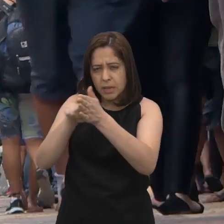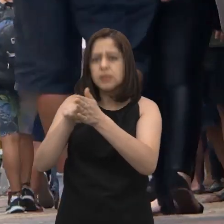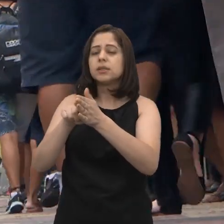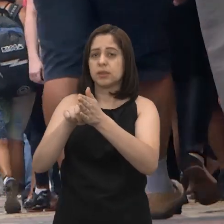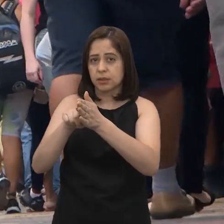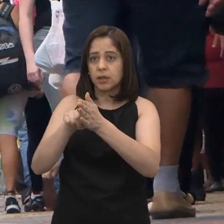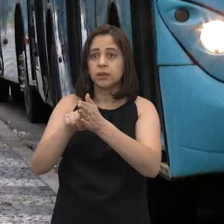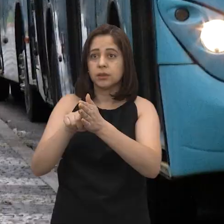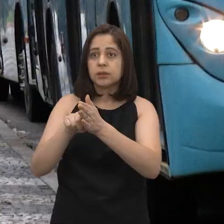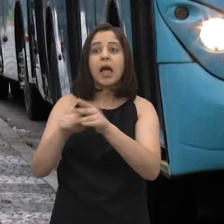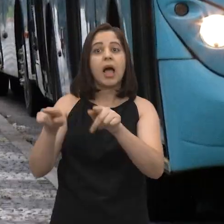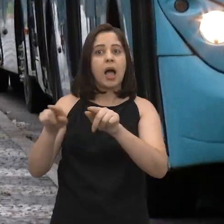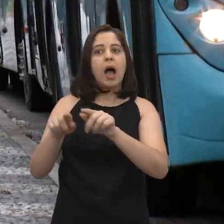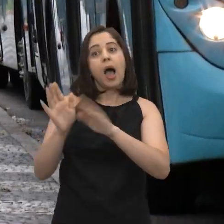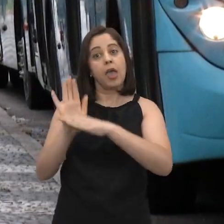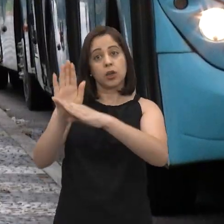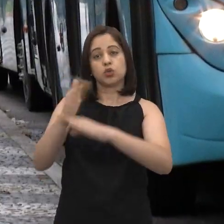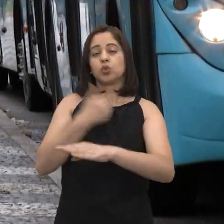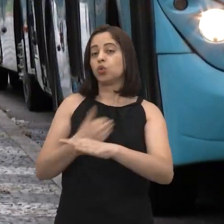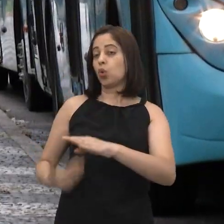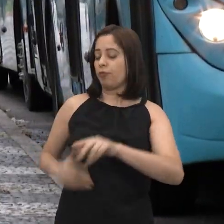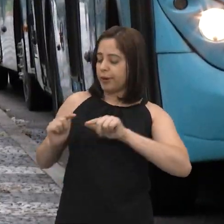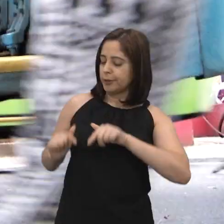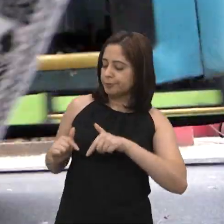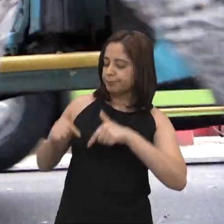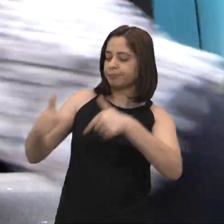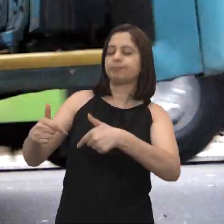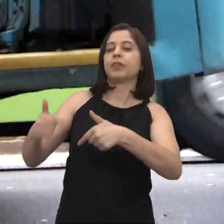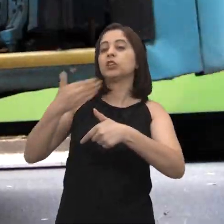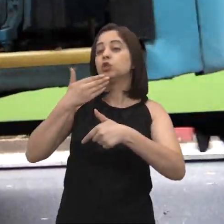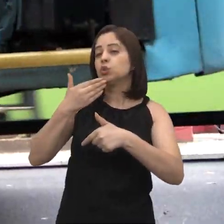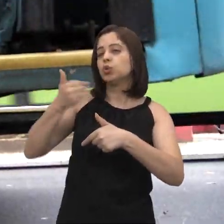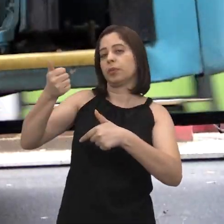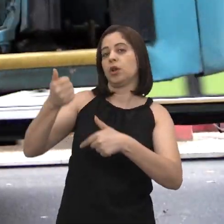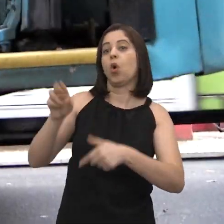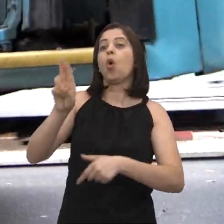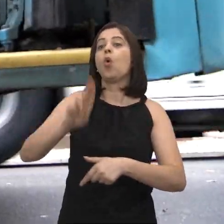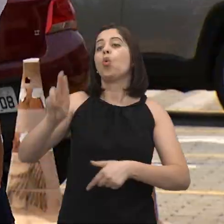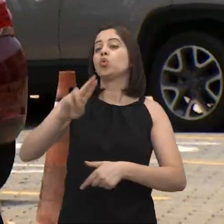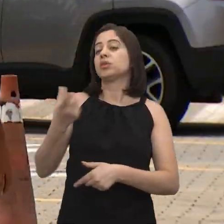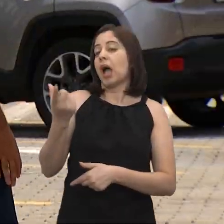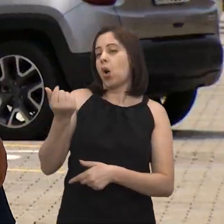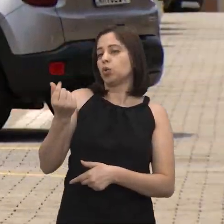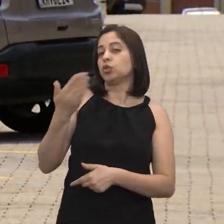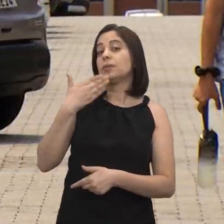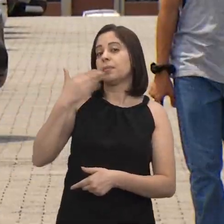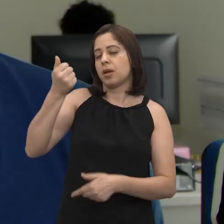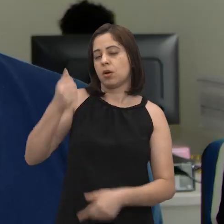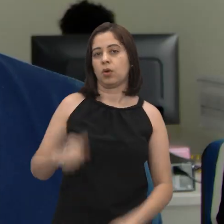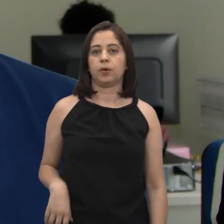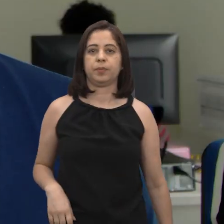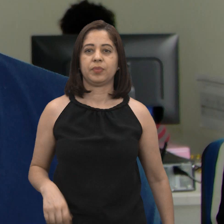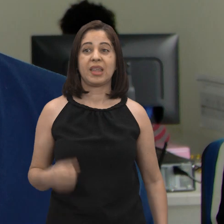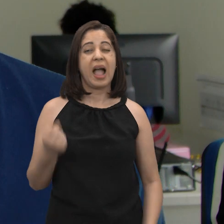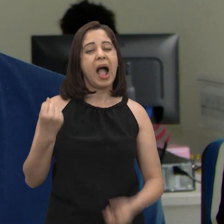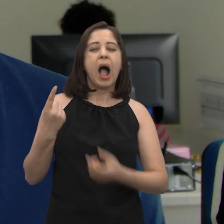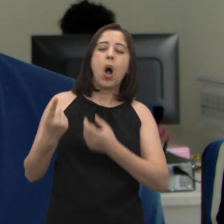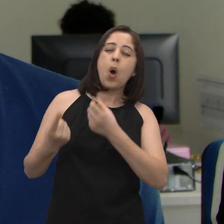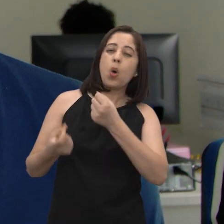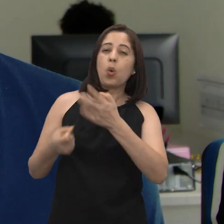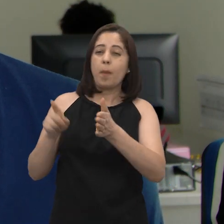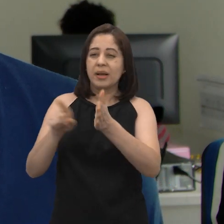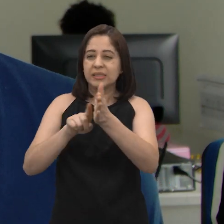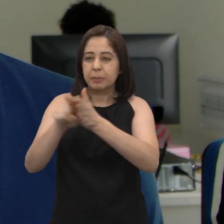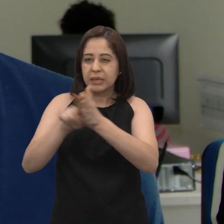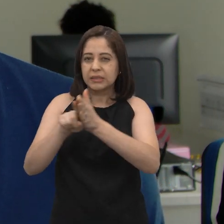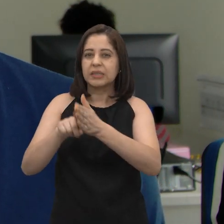conhecer melhor e que as políticas públicas possam ser melhor embasadas e a gente possa otimizar o uso do recurso público no país. Algumas pesquisas